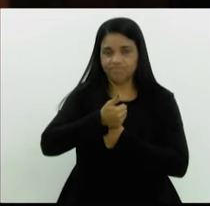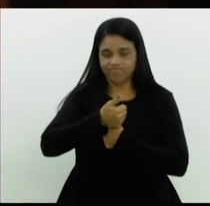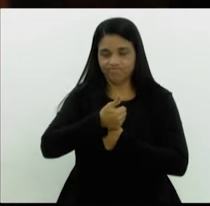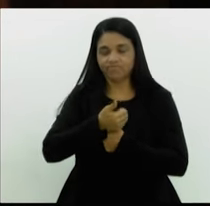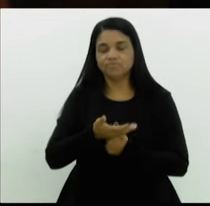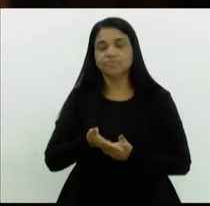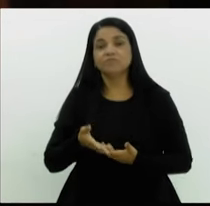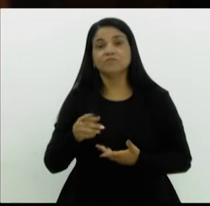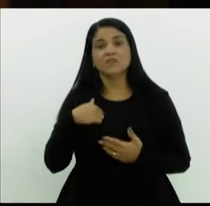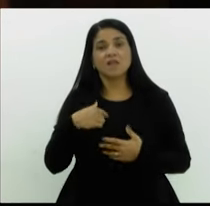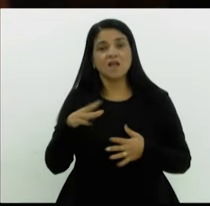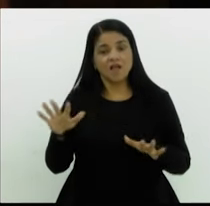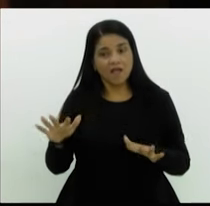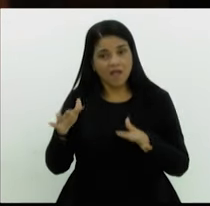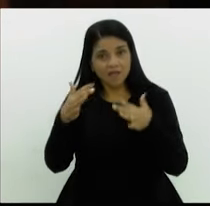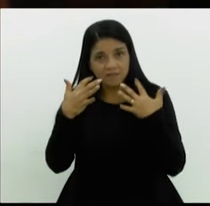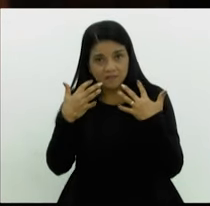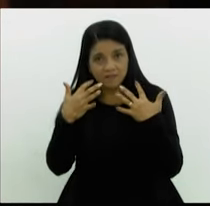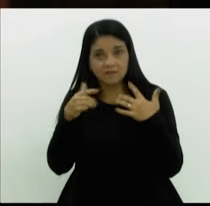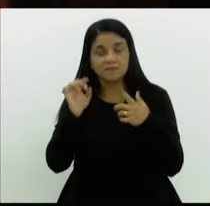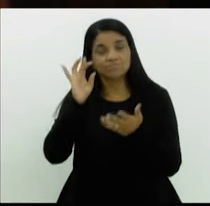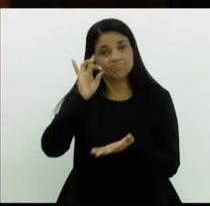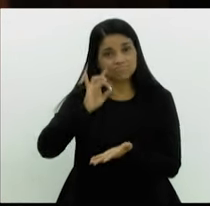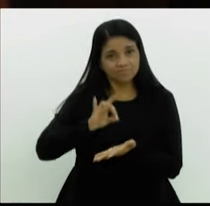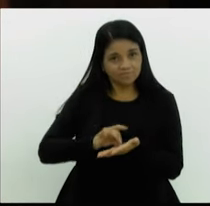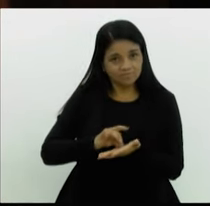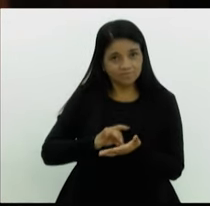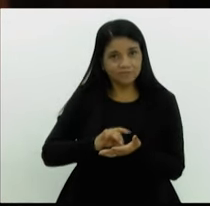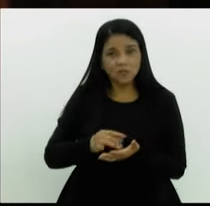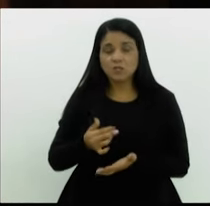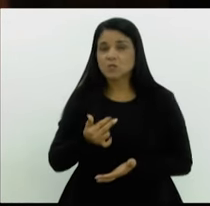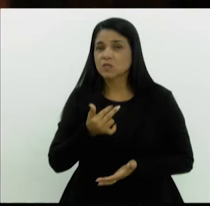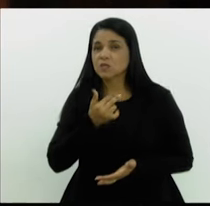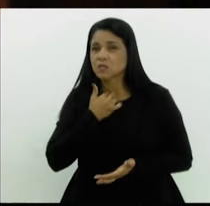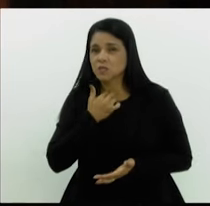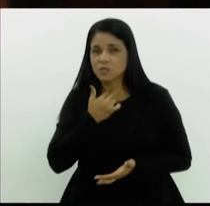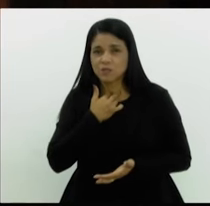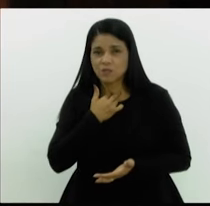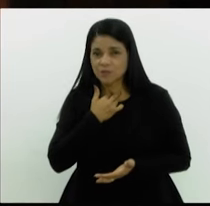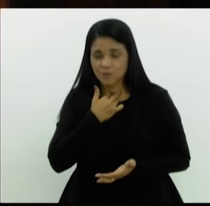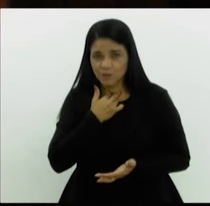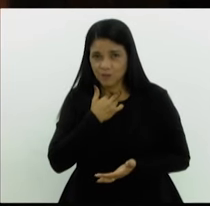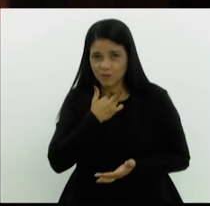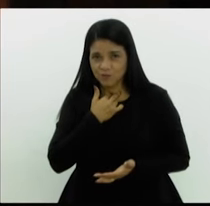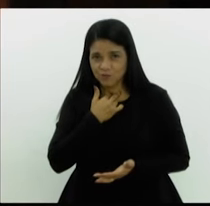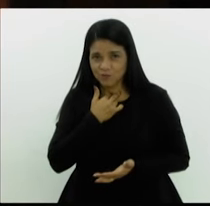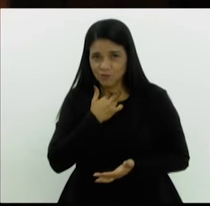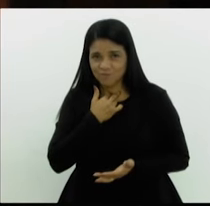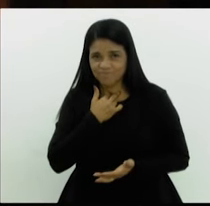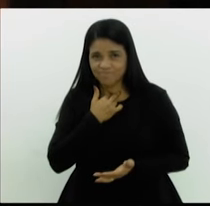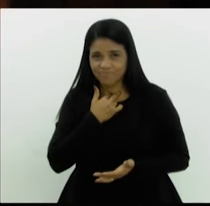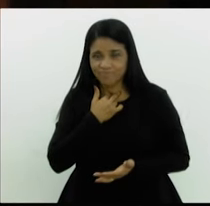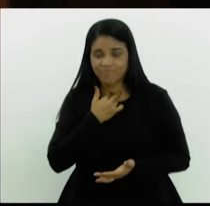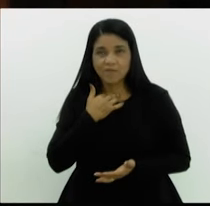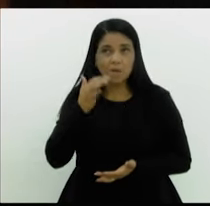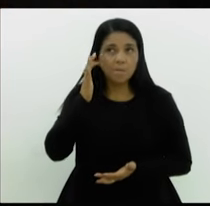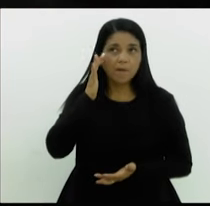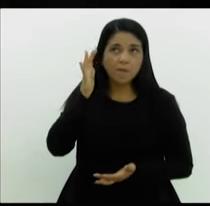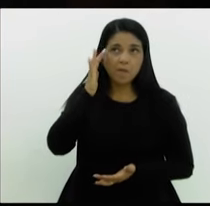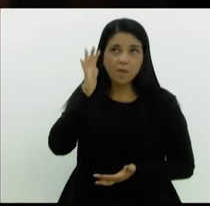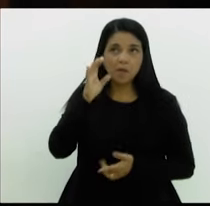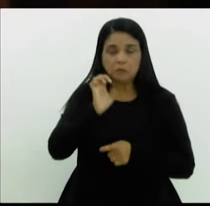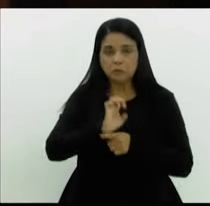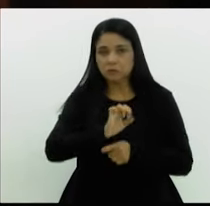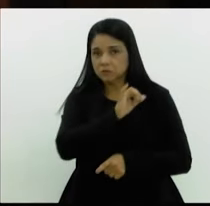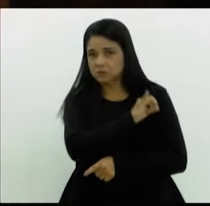chama atenção porque, na realidade, nós não podemos, sem sombra de dúvidas, vislumbrar um estado do Rio